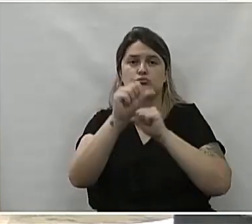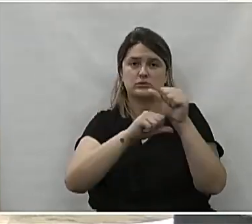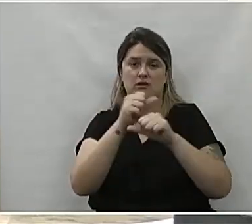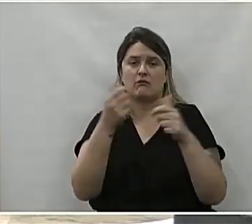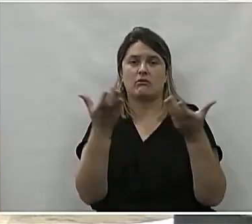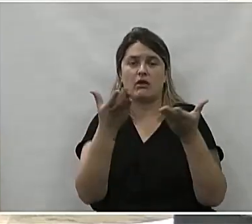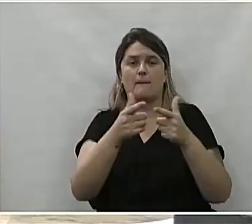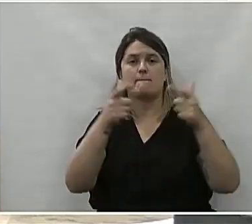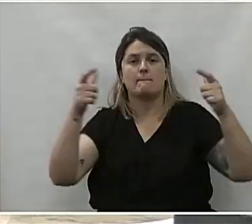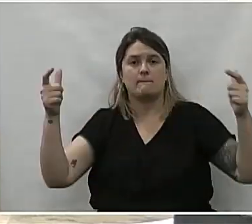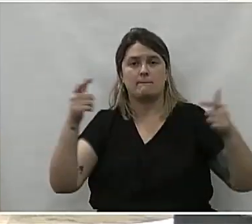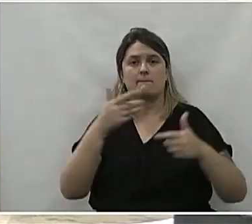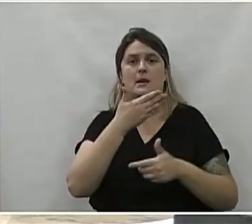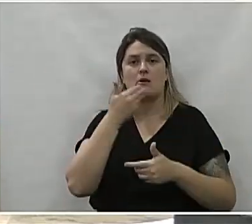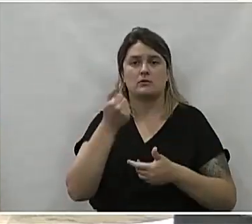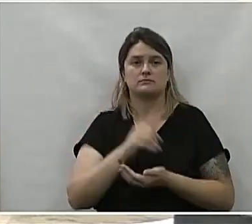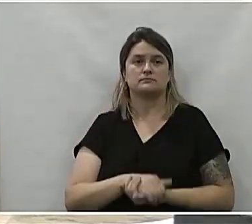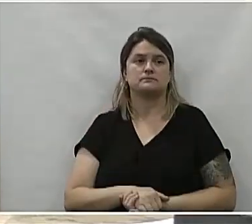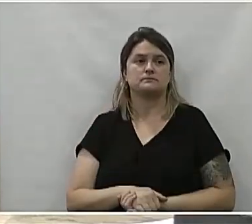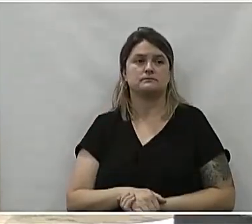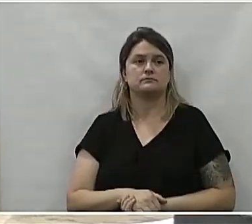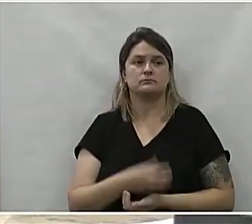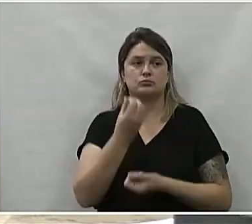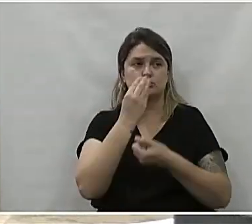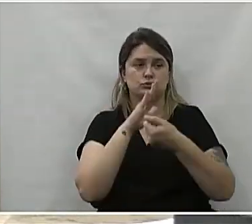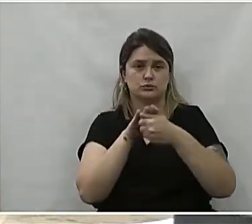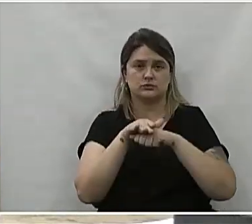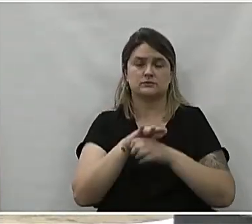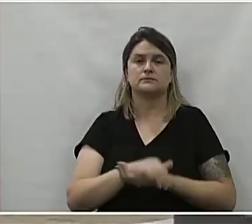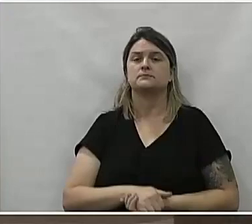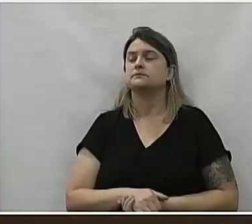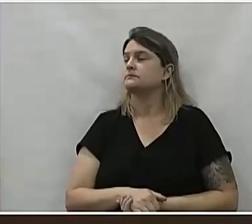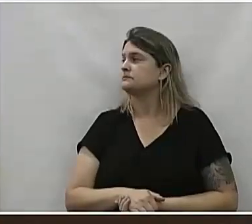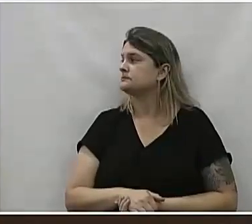Crescer Progredir Tá bom Seria isso Boa noite